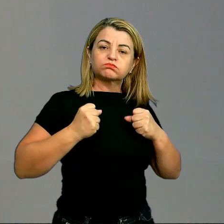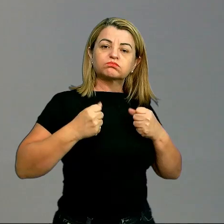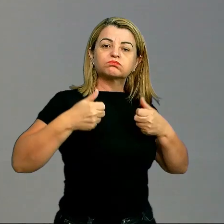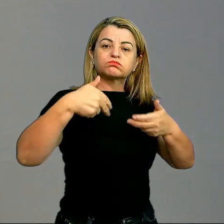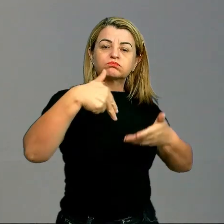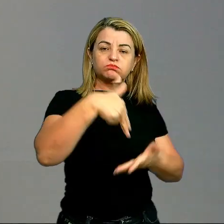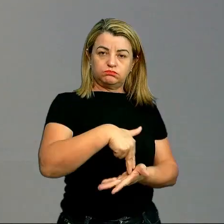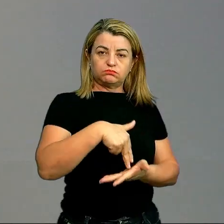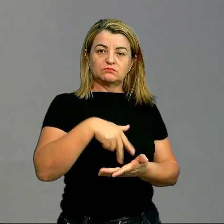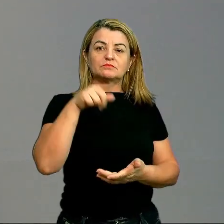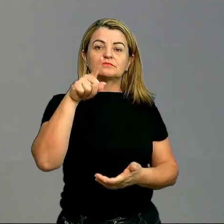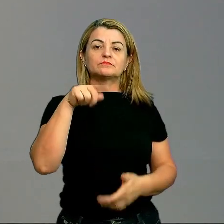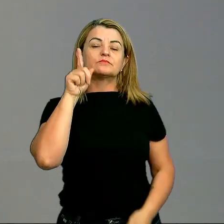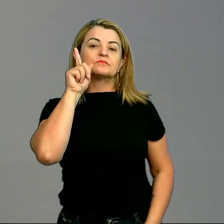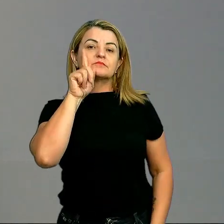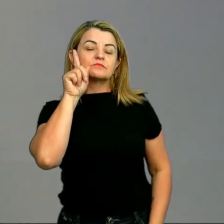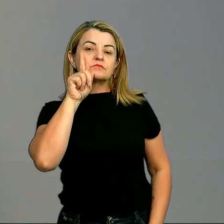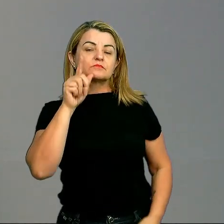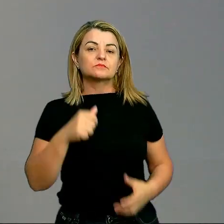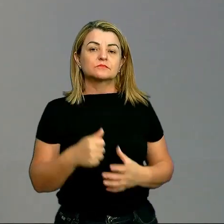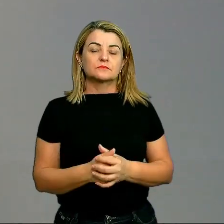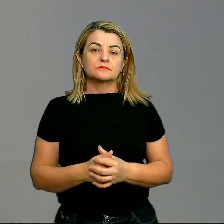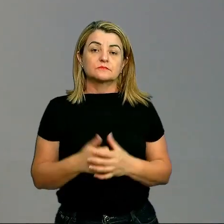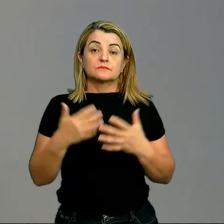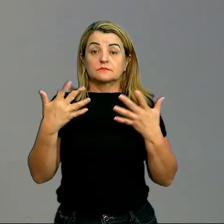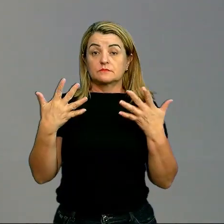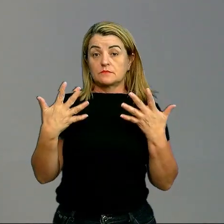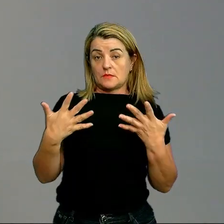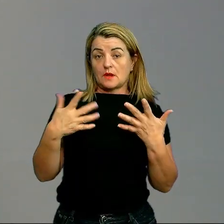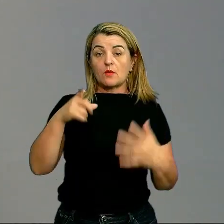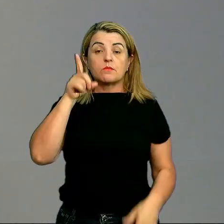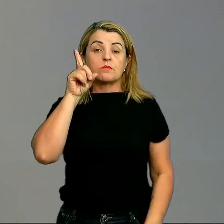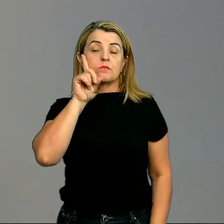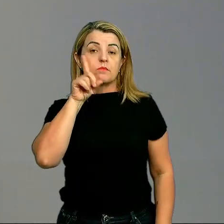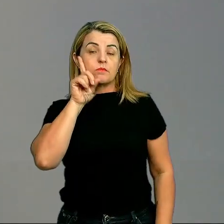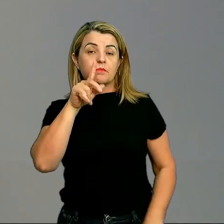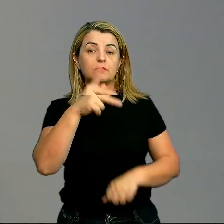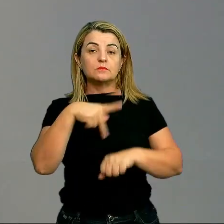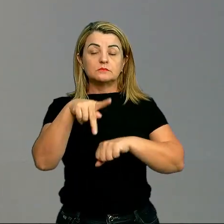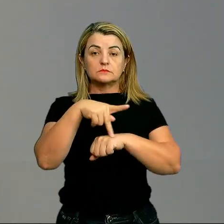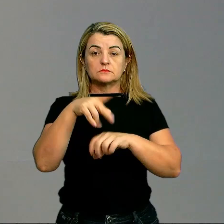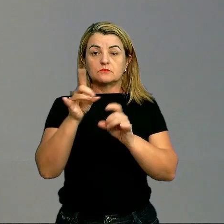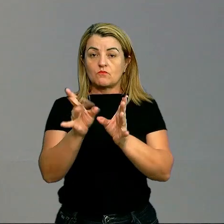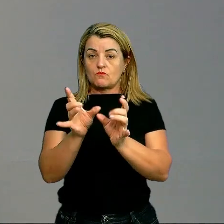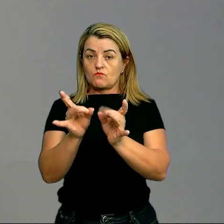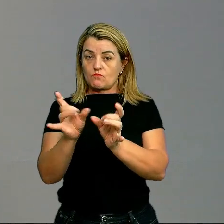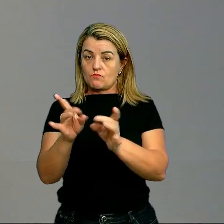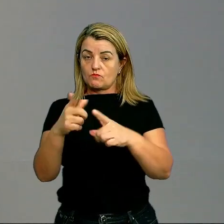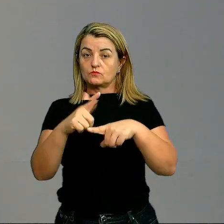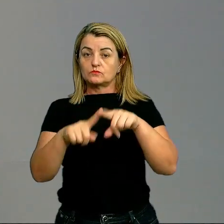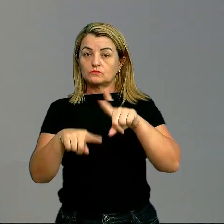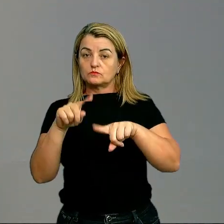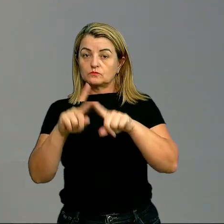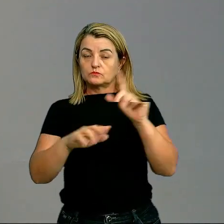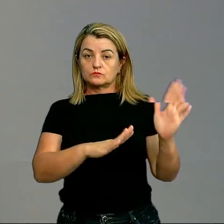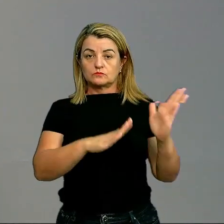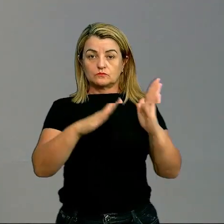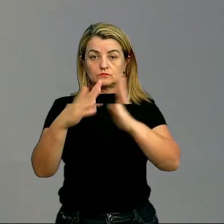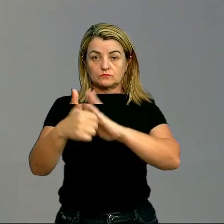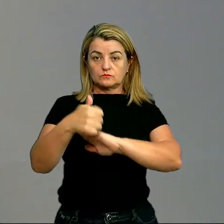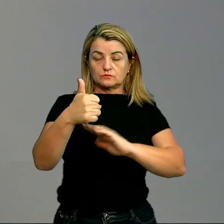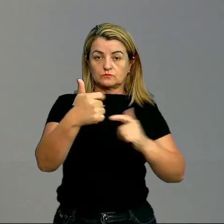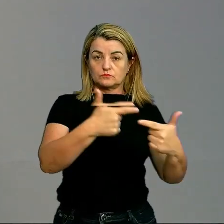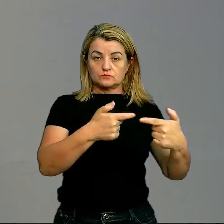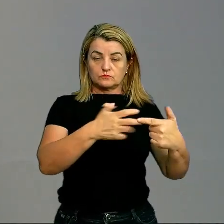que são os Estados Unidos da América. Devido ao fato de os Estados Unidos estarem vendendo suprimentos durante a Primeira Guerra